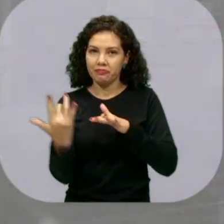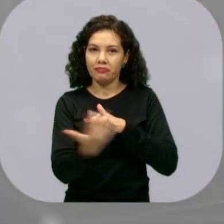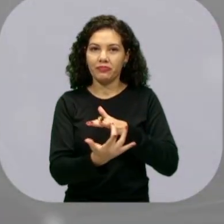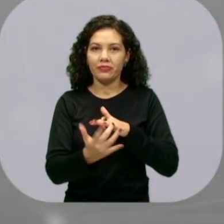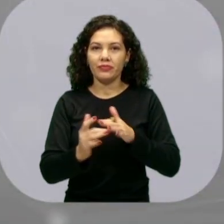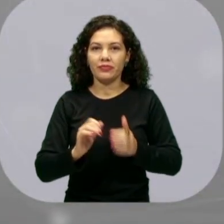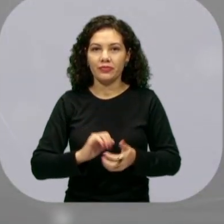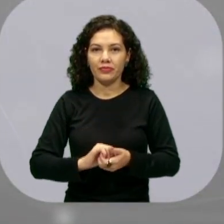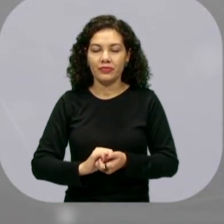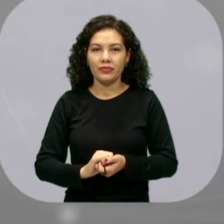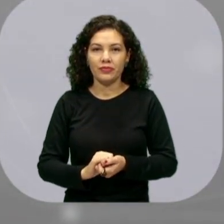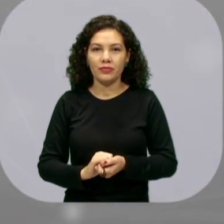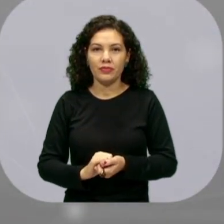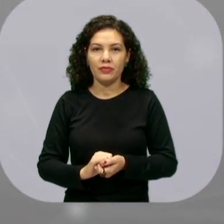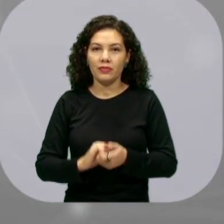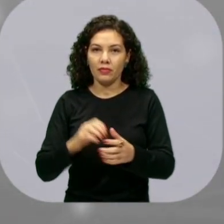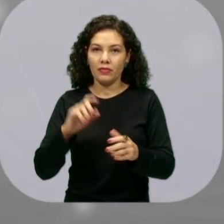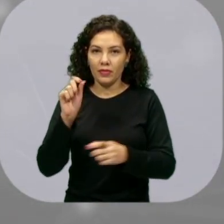sociais.